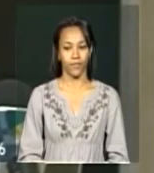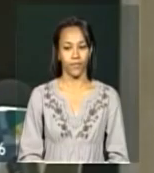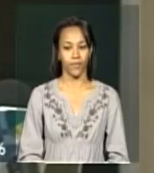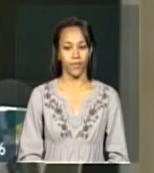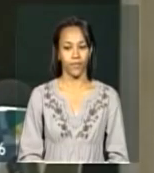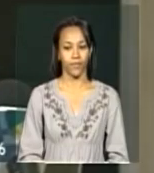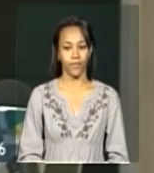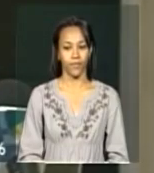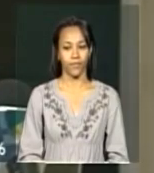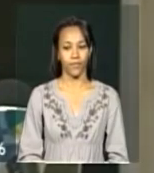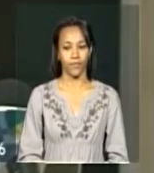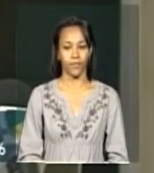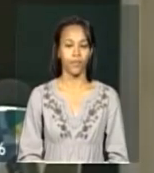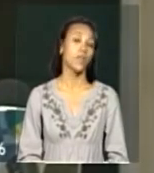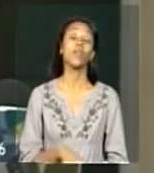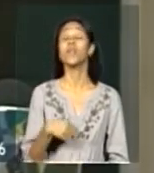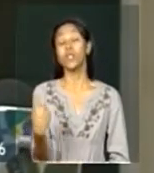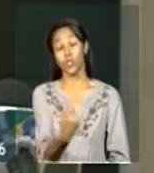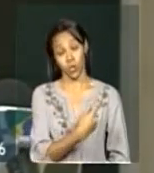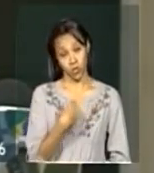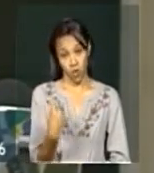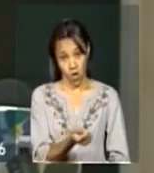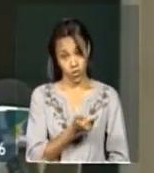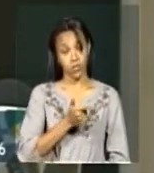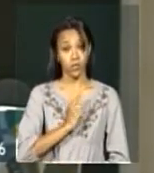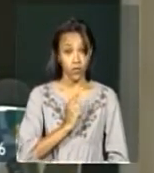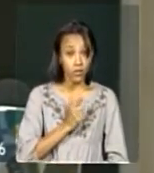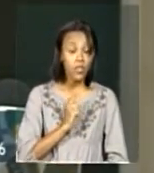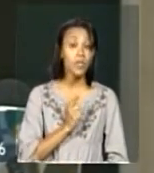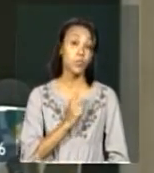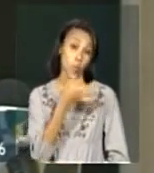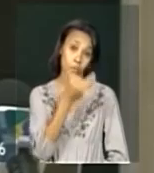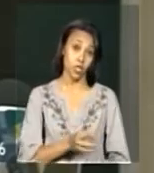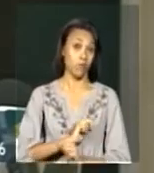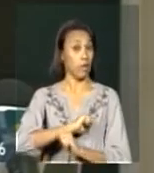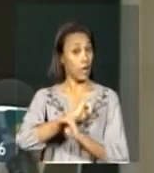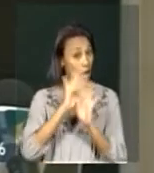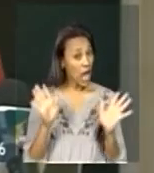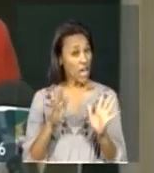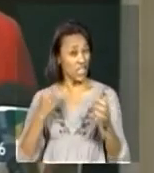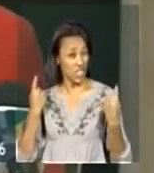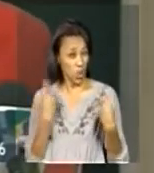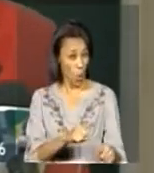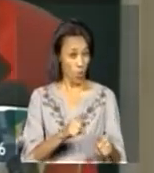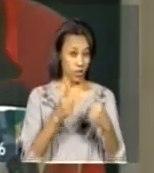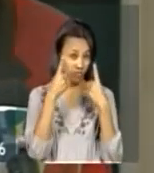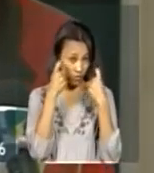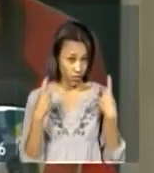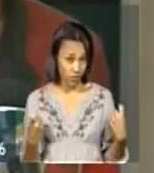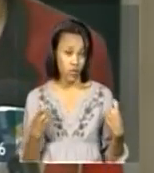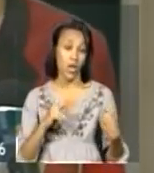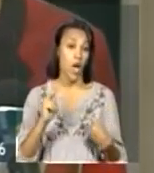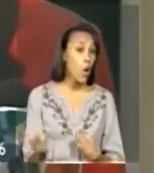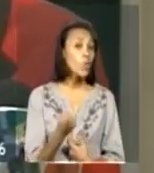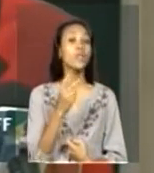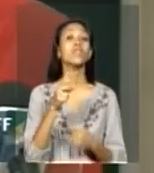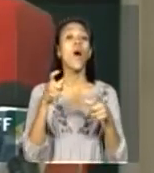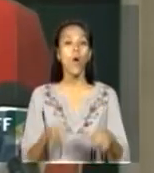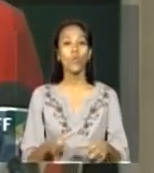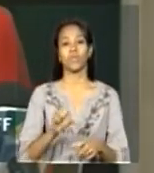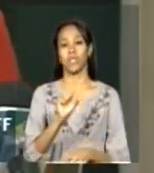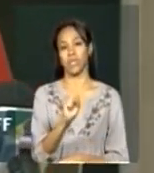a situação só se ag? Olha, nós temos uma posição muito clara de repúdio às violências praticadas na Síria, né?